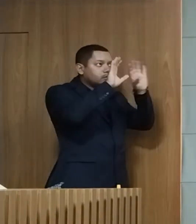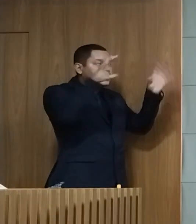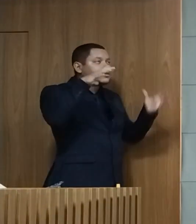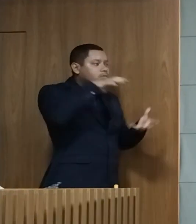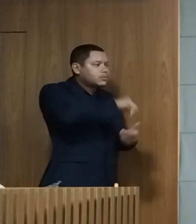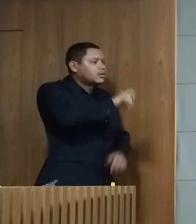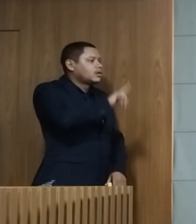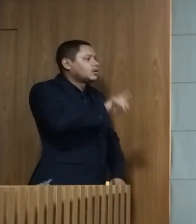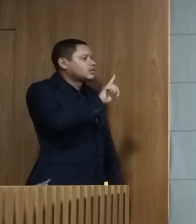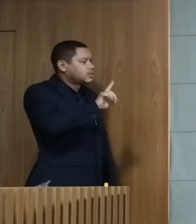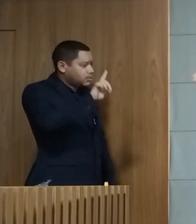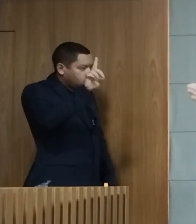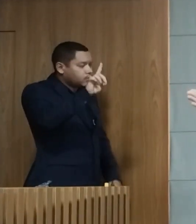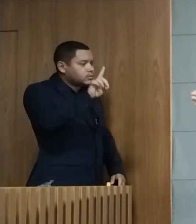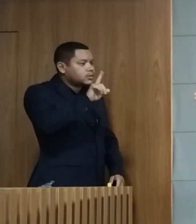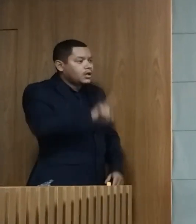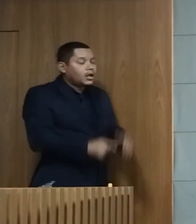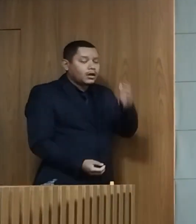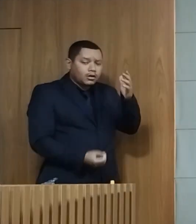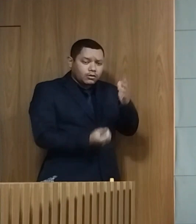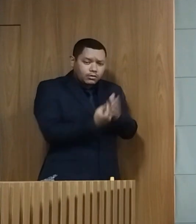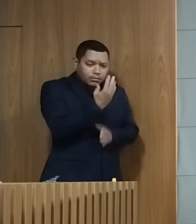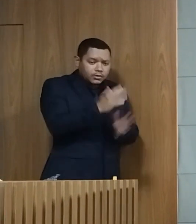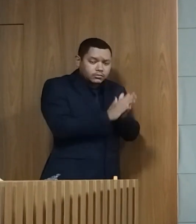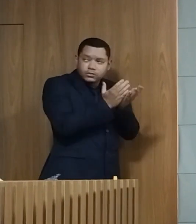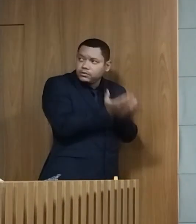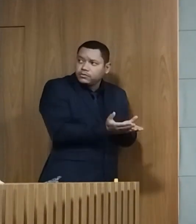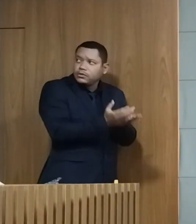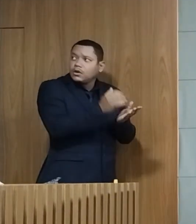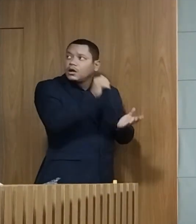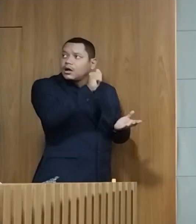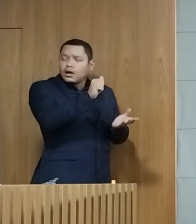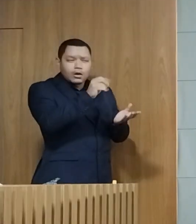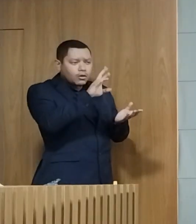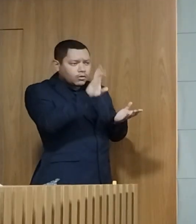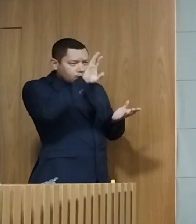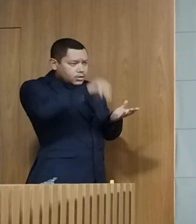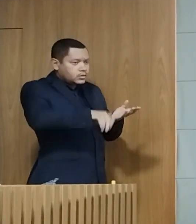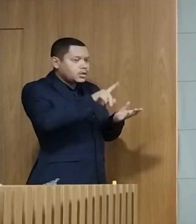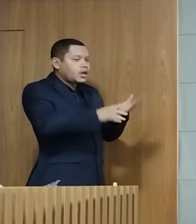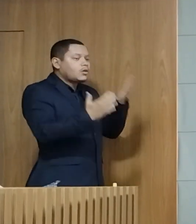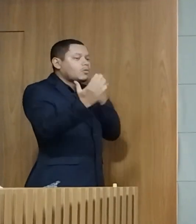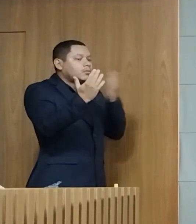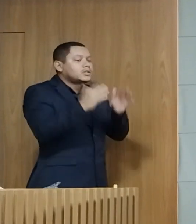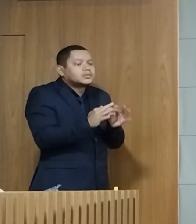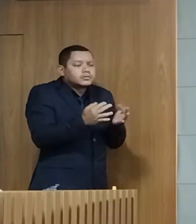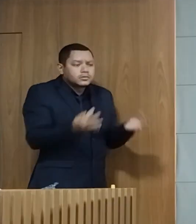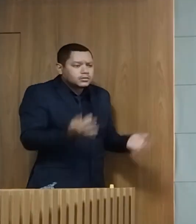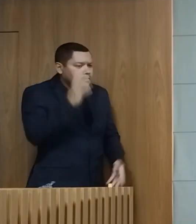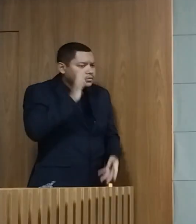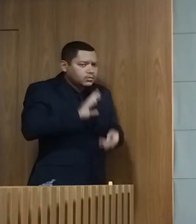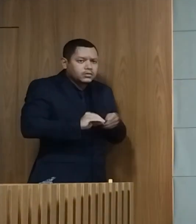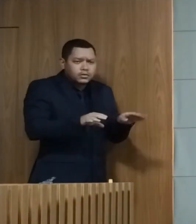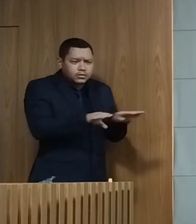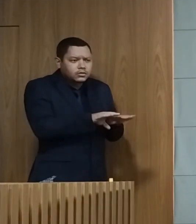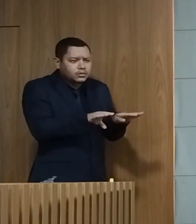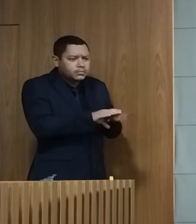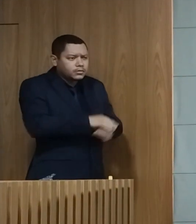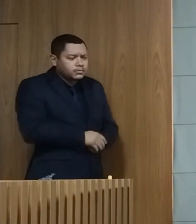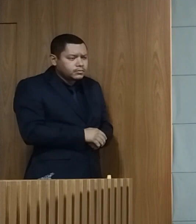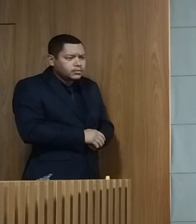É Deus. Por isso que a obra A Origem é a declaração simples, que muita gente não quer aceitar, que no